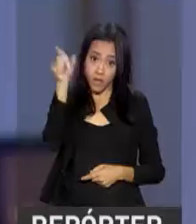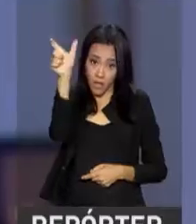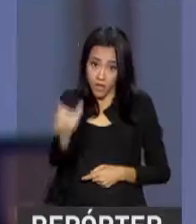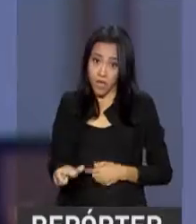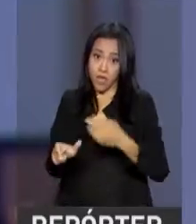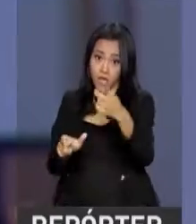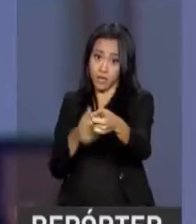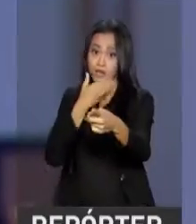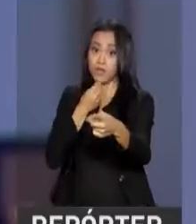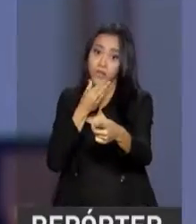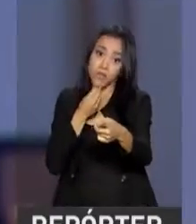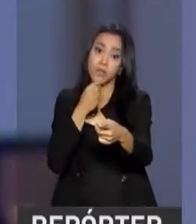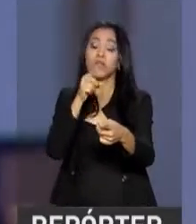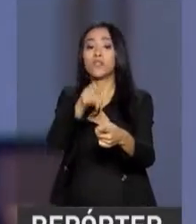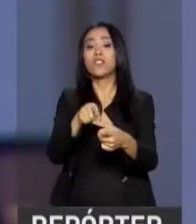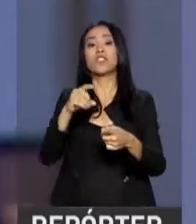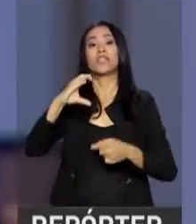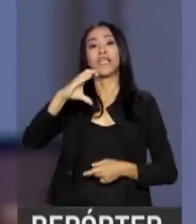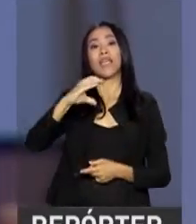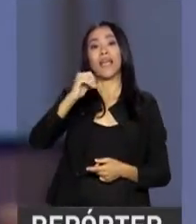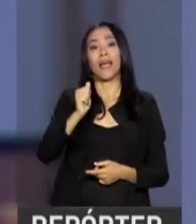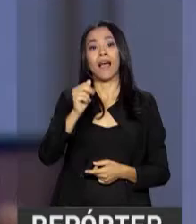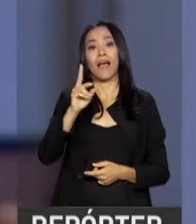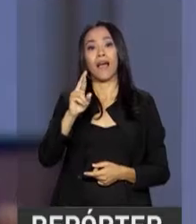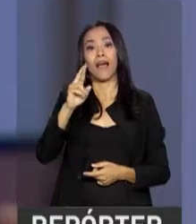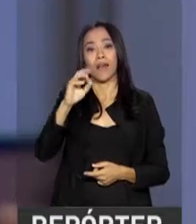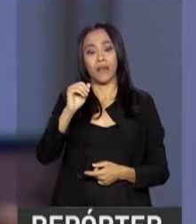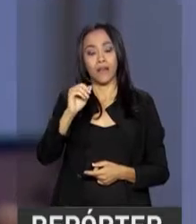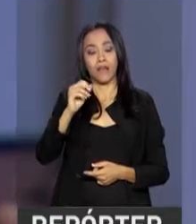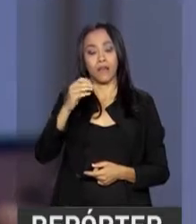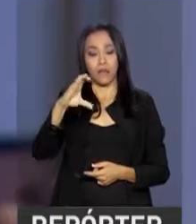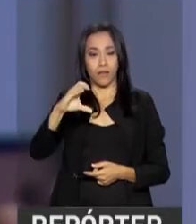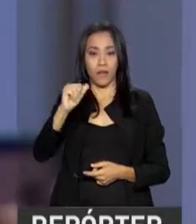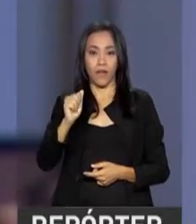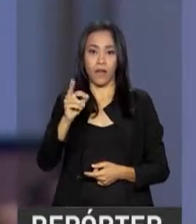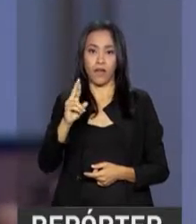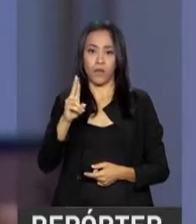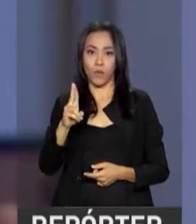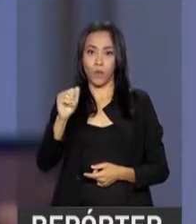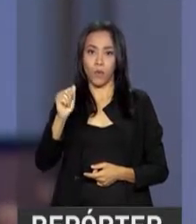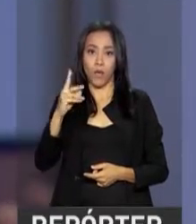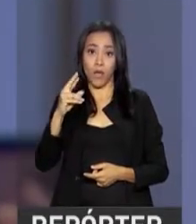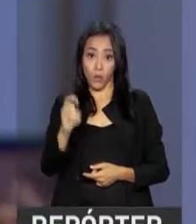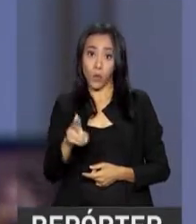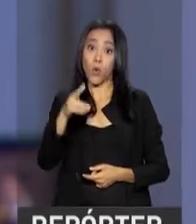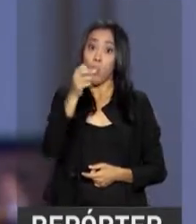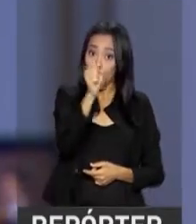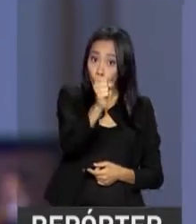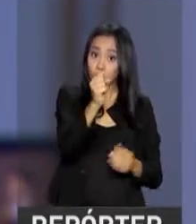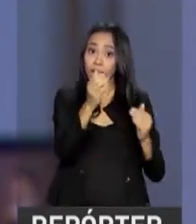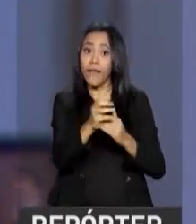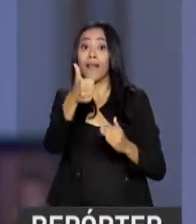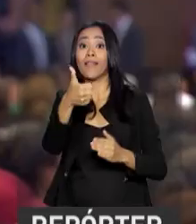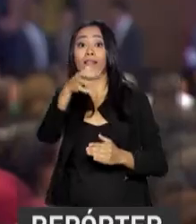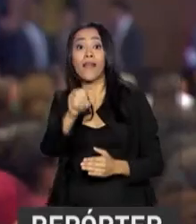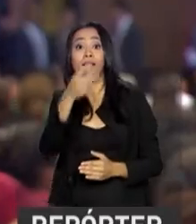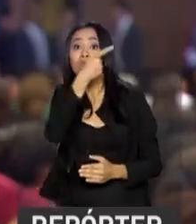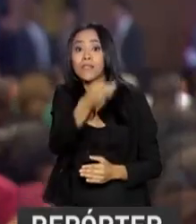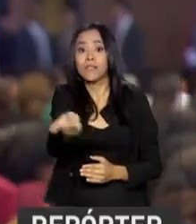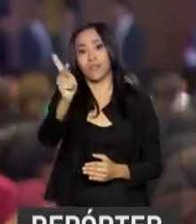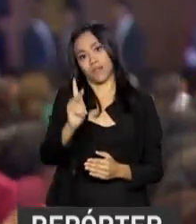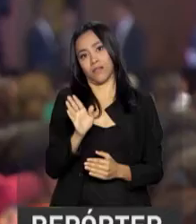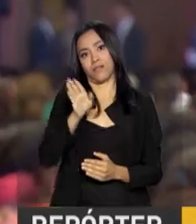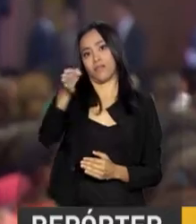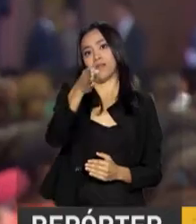flávio rosendo de caruaru em pernambuco que faz entre oito e dez visitas em domicílio por dia a gente